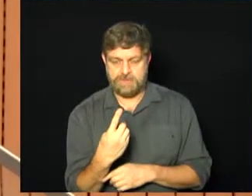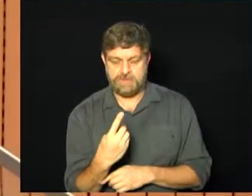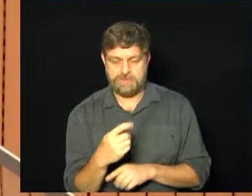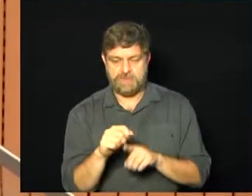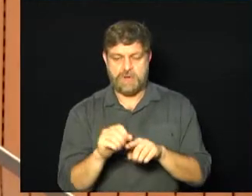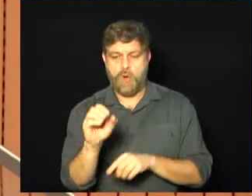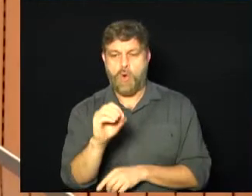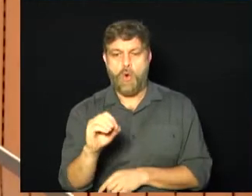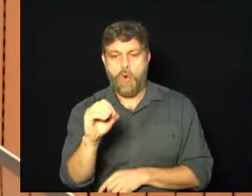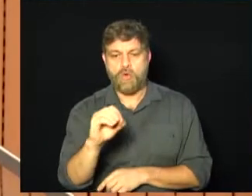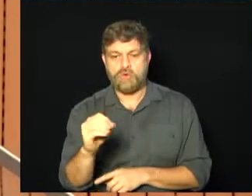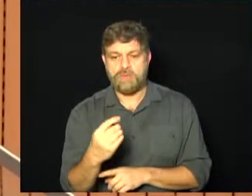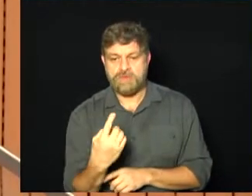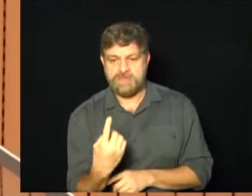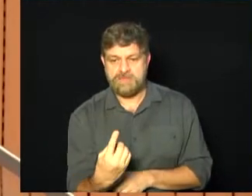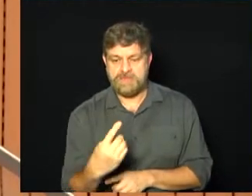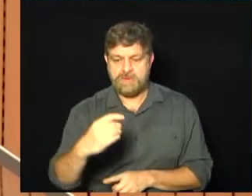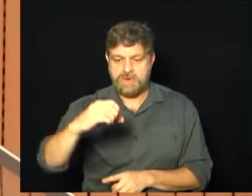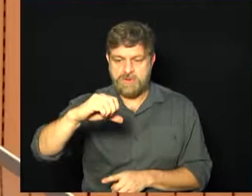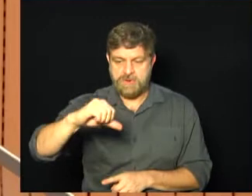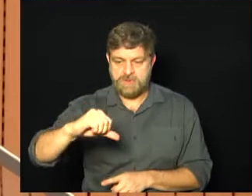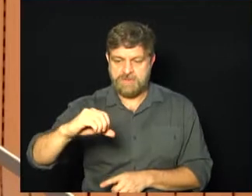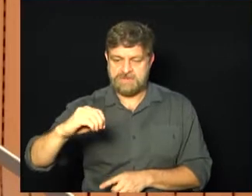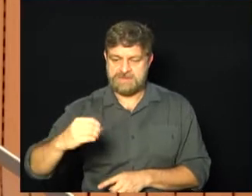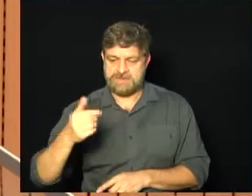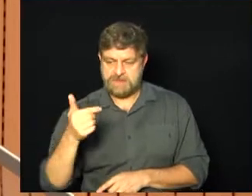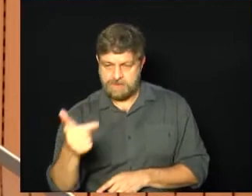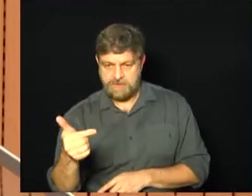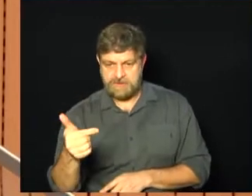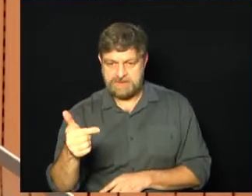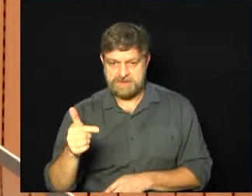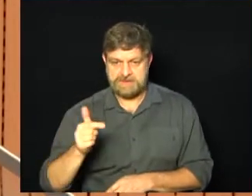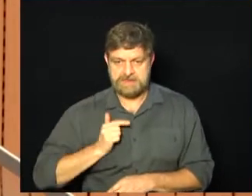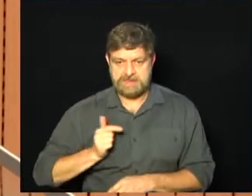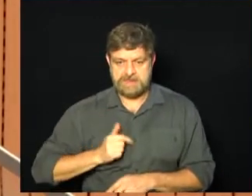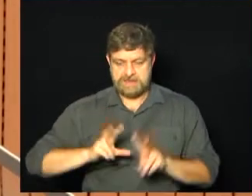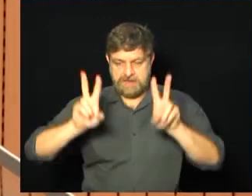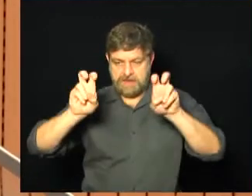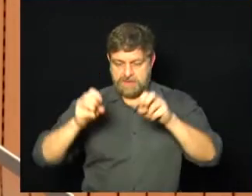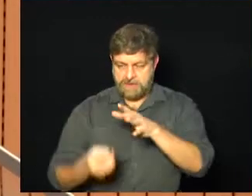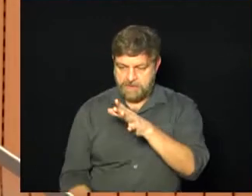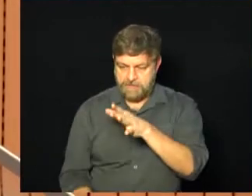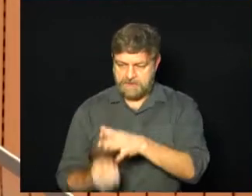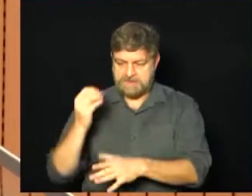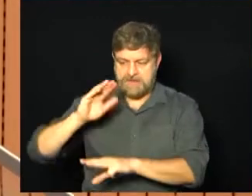de 1902, sobre o trio principal de fundadores.